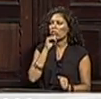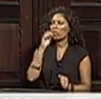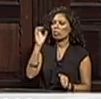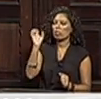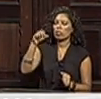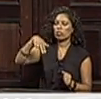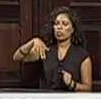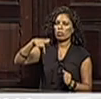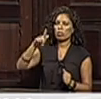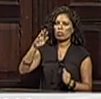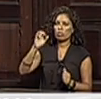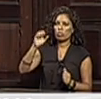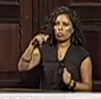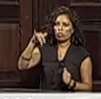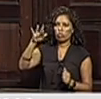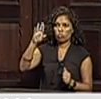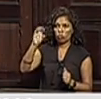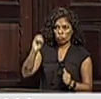agronomia e arquitetura.